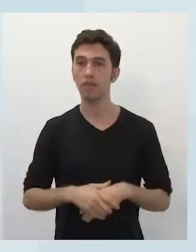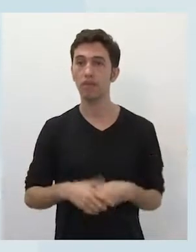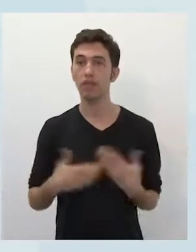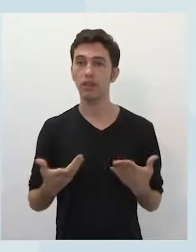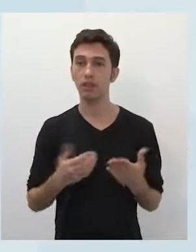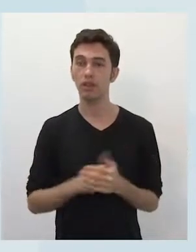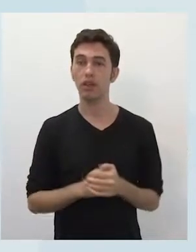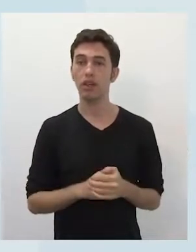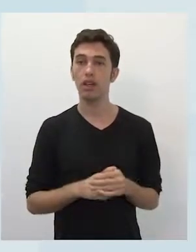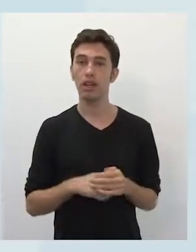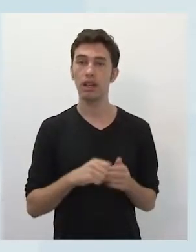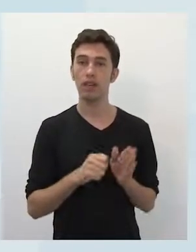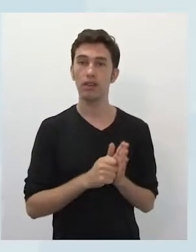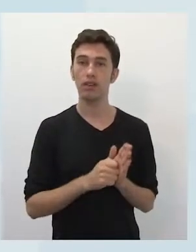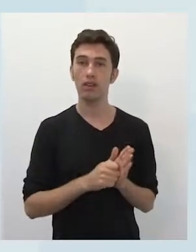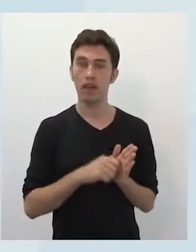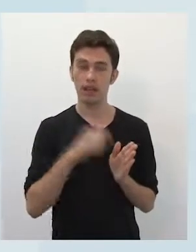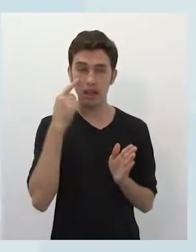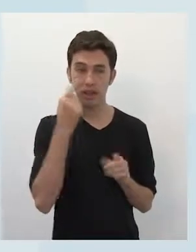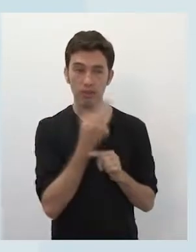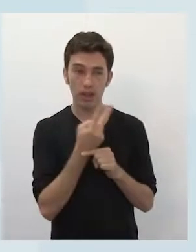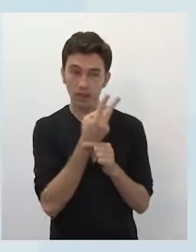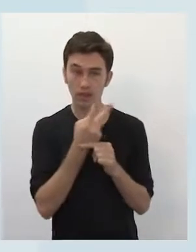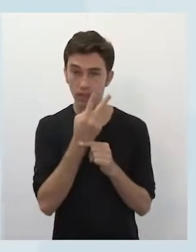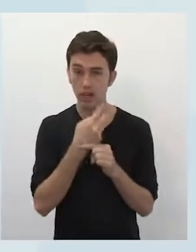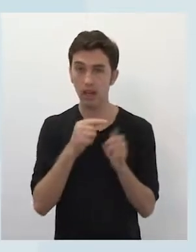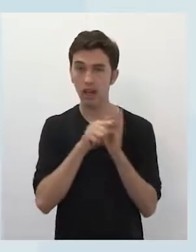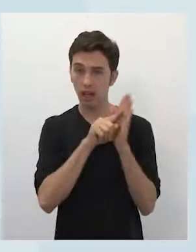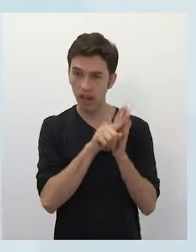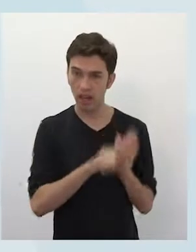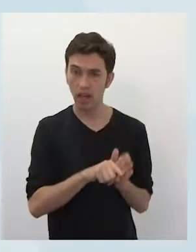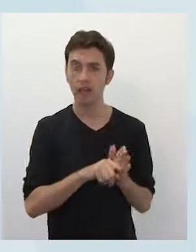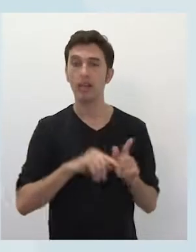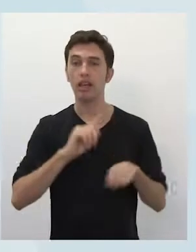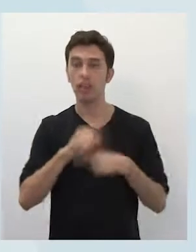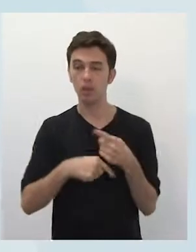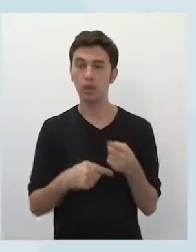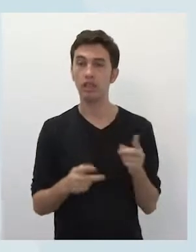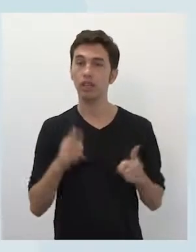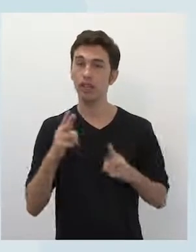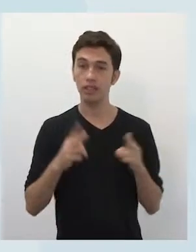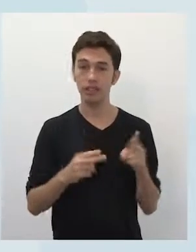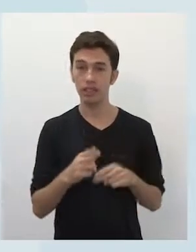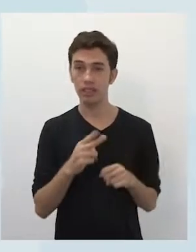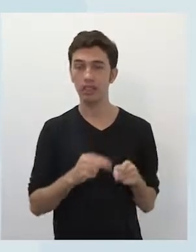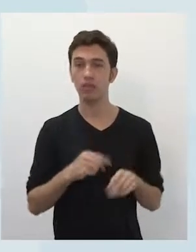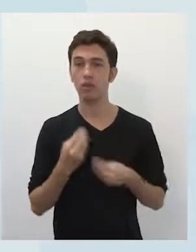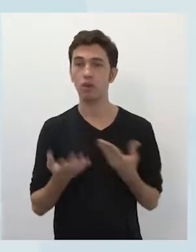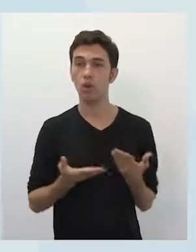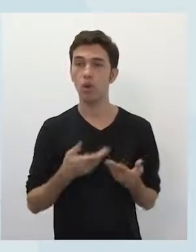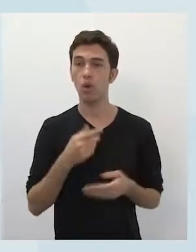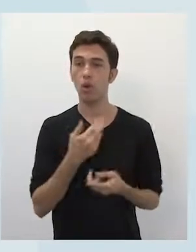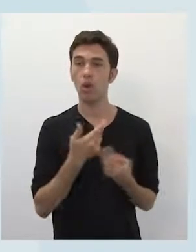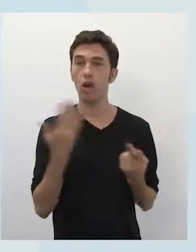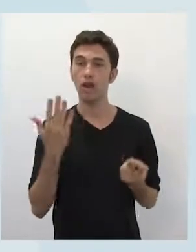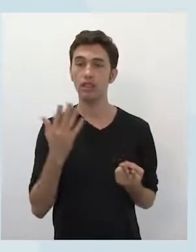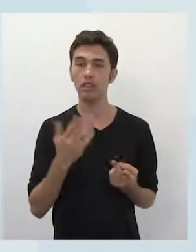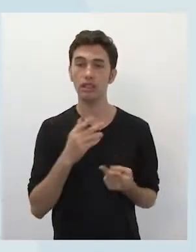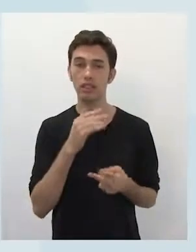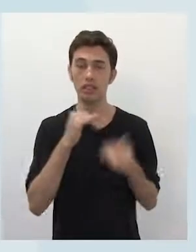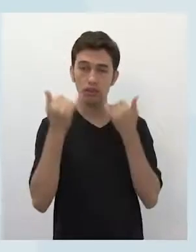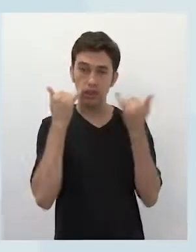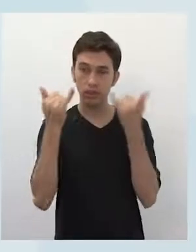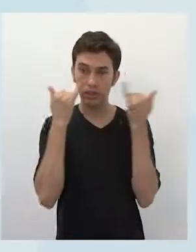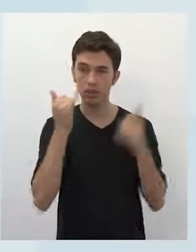Então, eu tenho muitas informações, mas delas, né, quais serão as melhores, né? Quais eu vou utilizar para atingir o meu público?